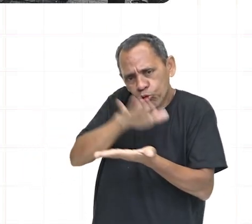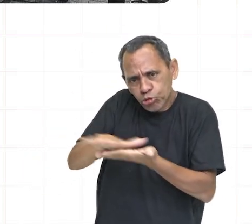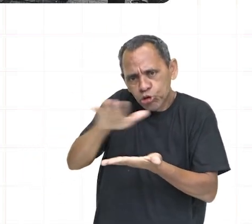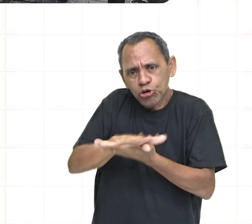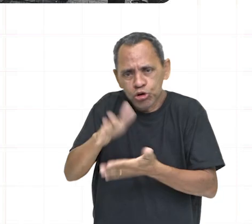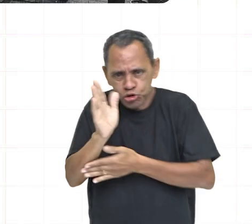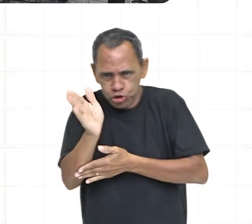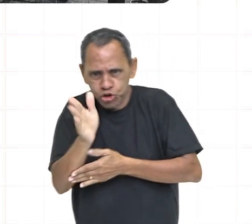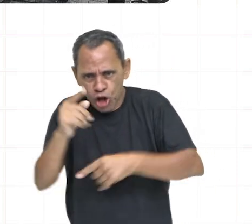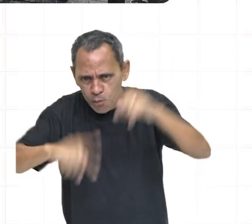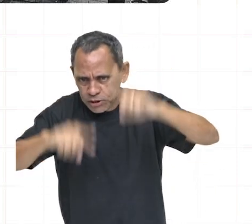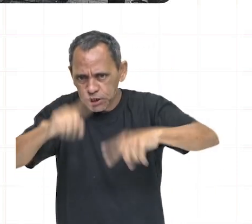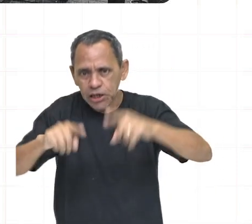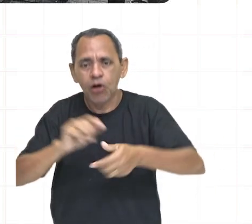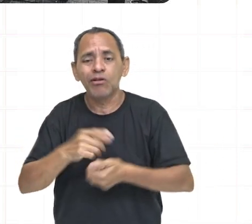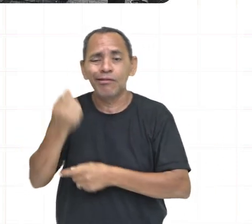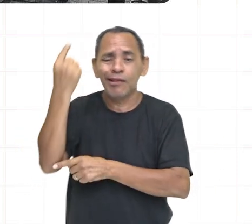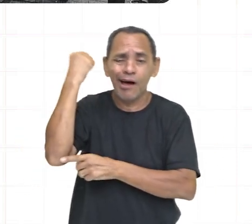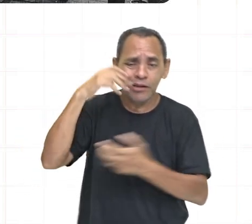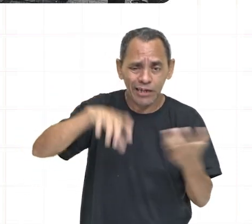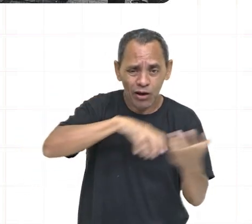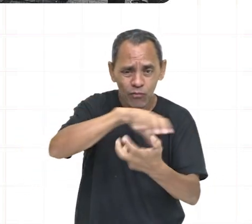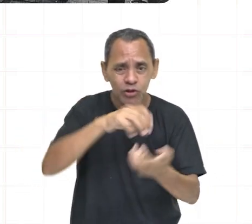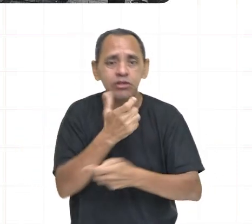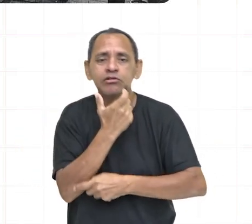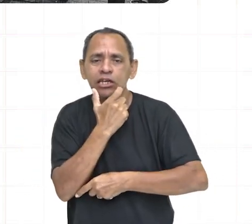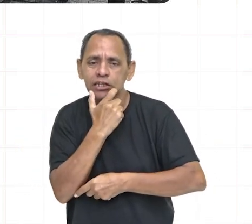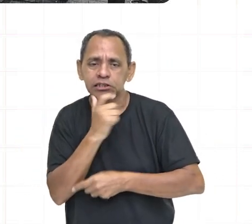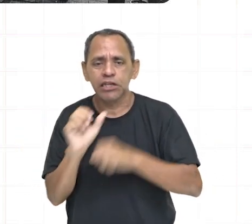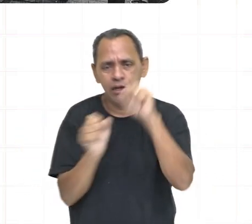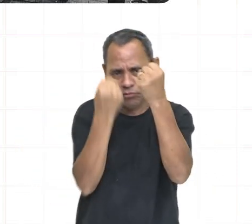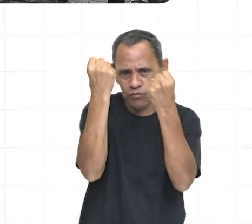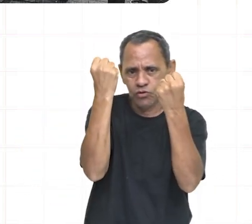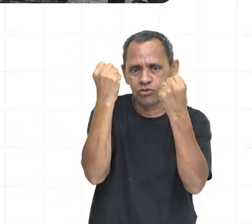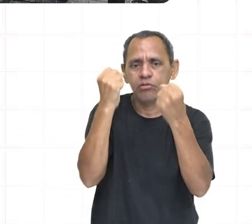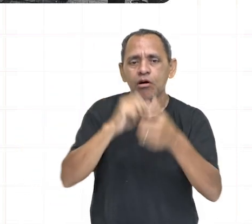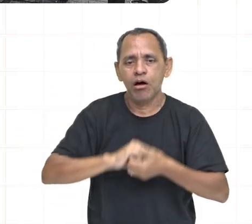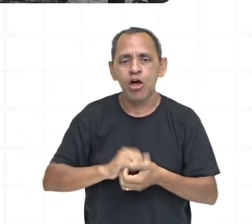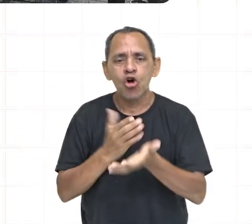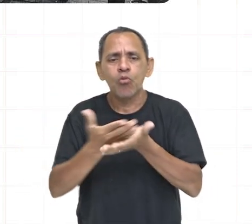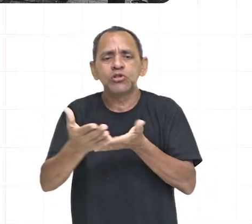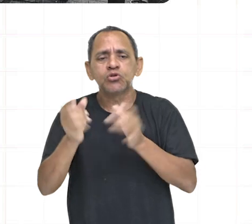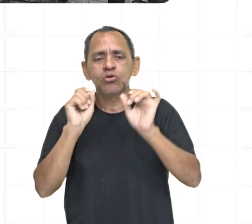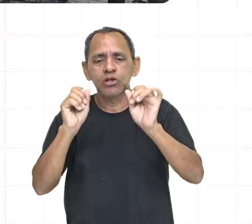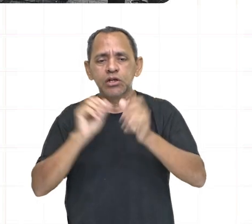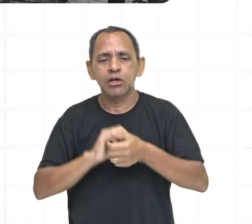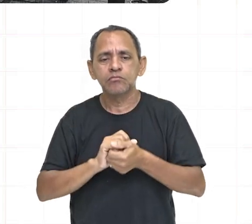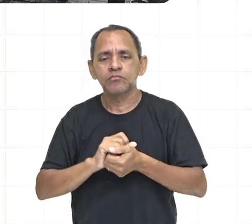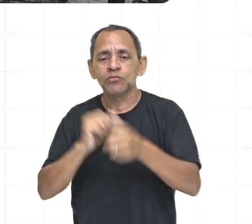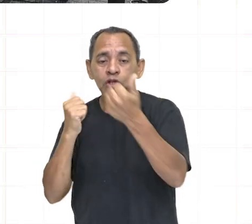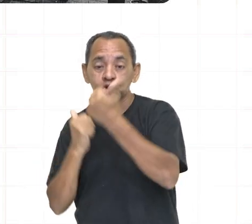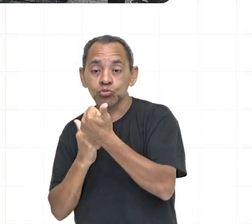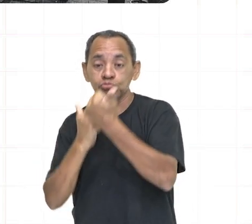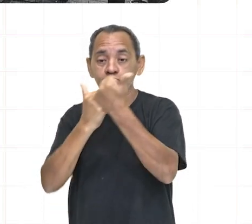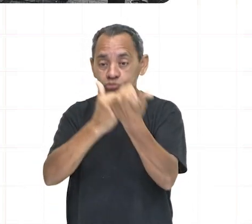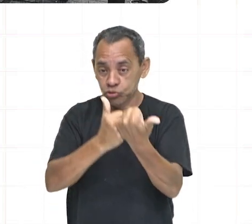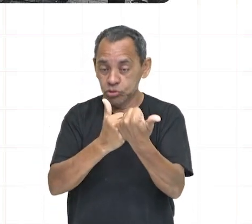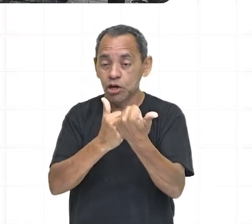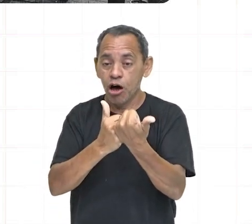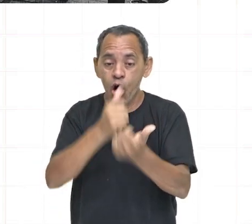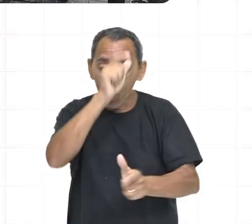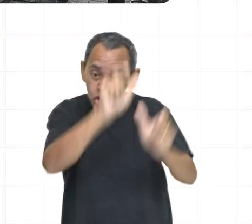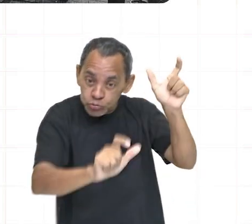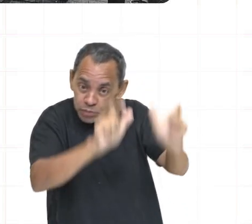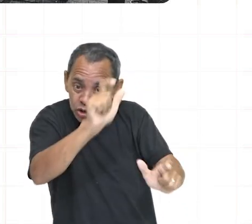início a este processo, então, da industrialização, que foi a substituição de trabalhadores